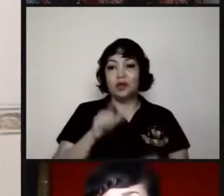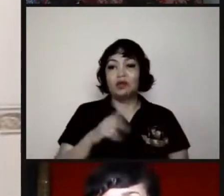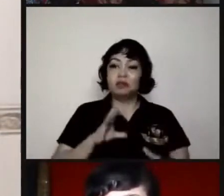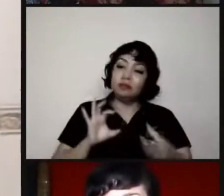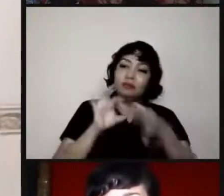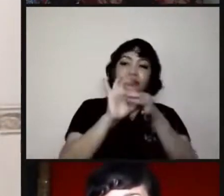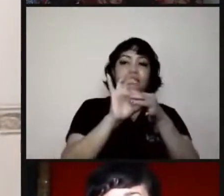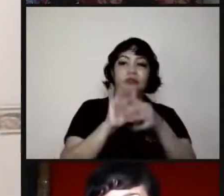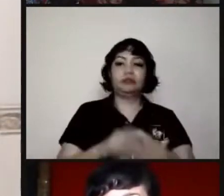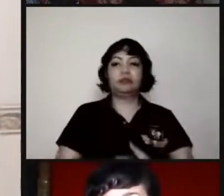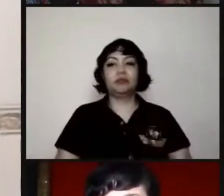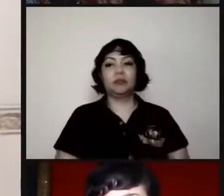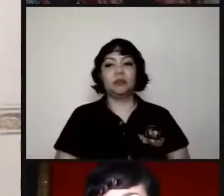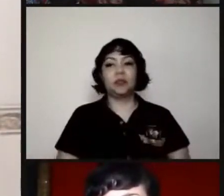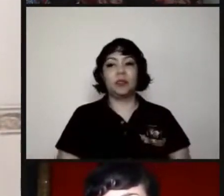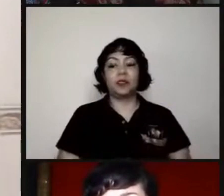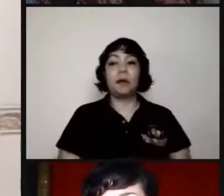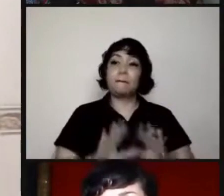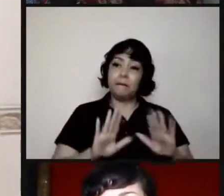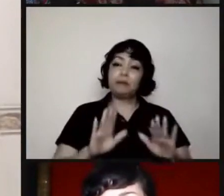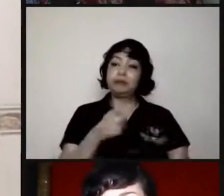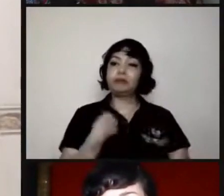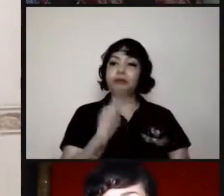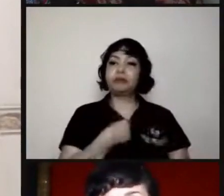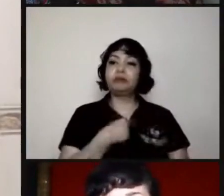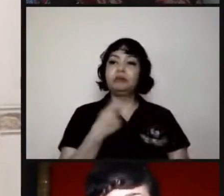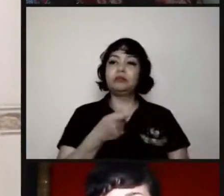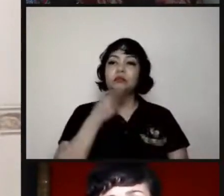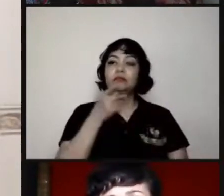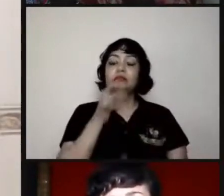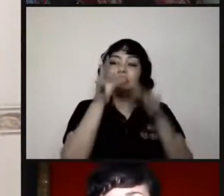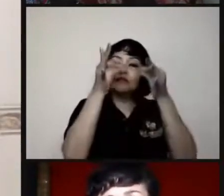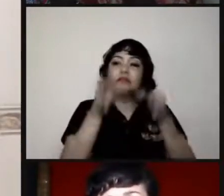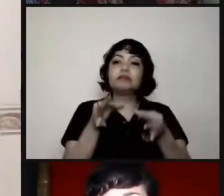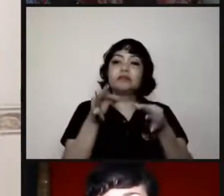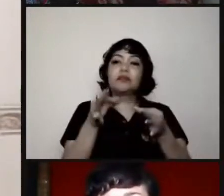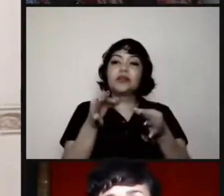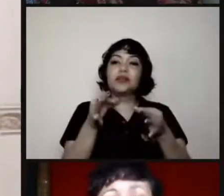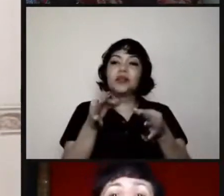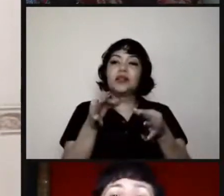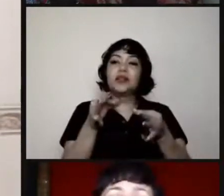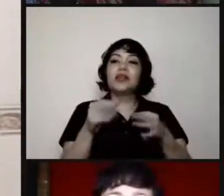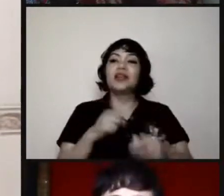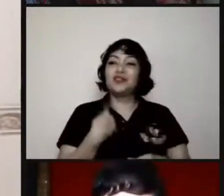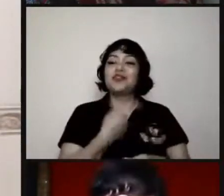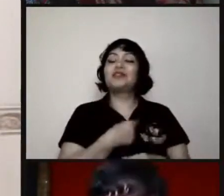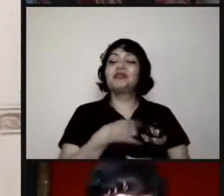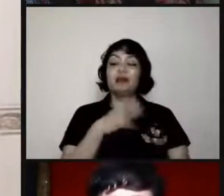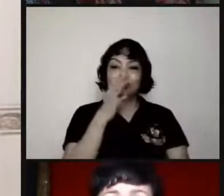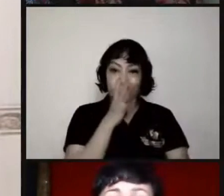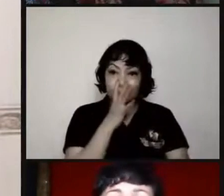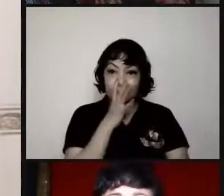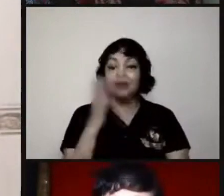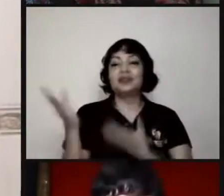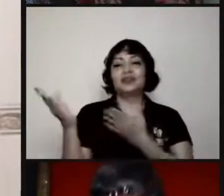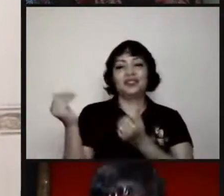que a gente está colocando. Mas a gente está falando aqui, a gente tem certeza que vai se surpreender muito com que os adolescentes vão